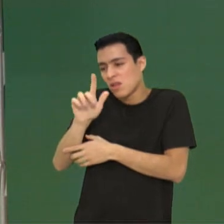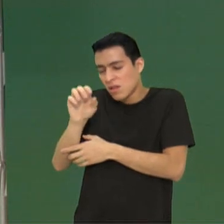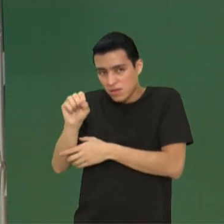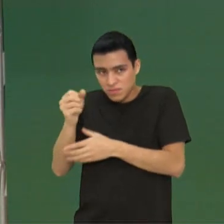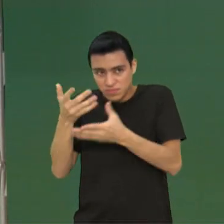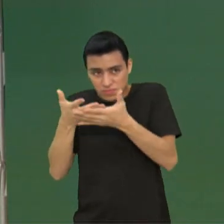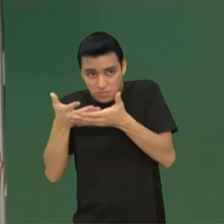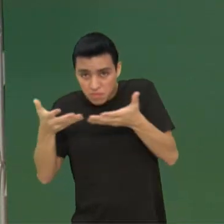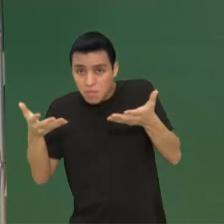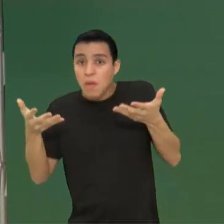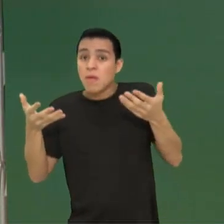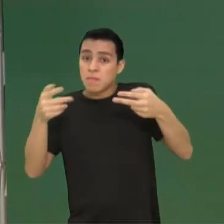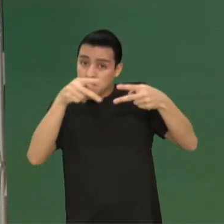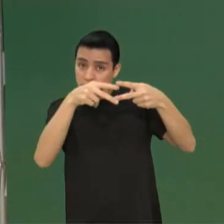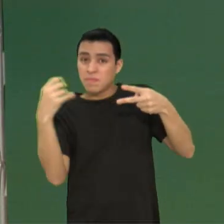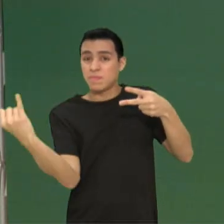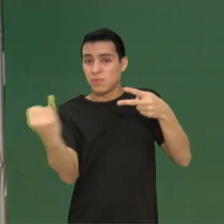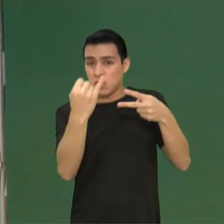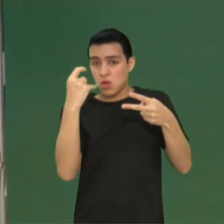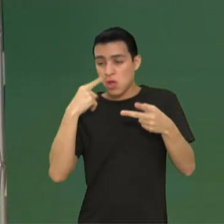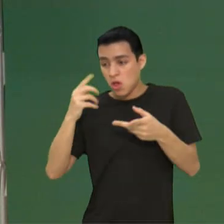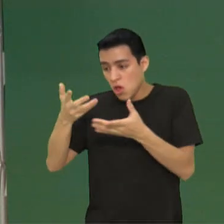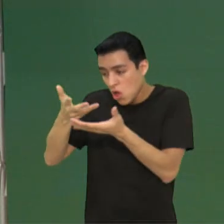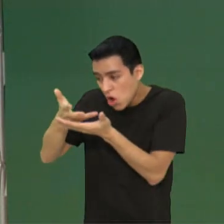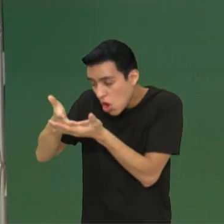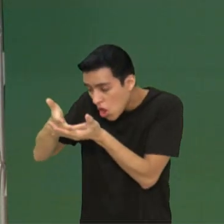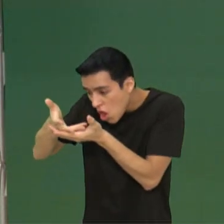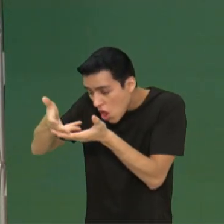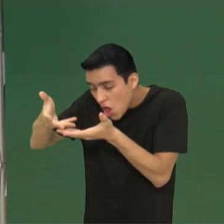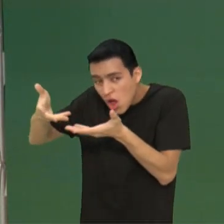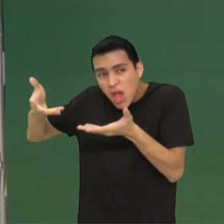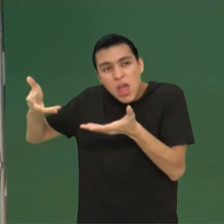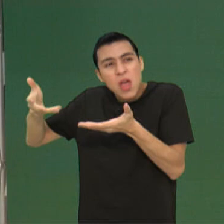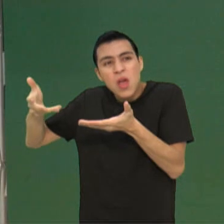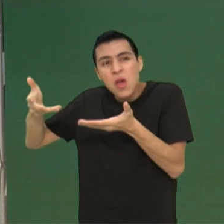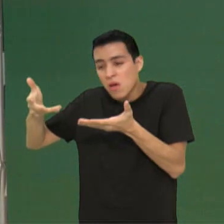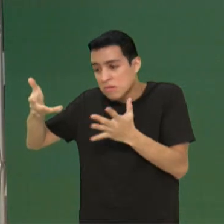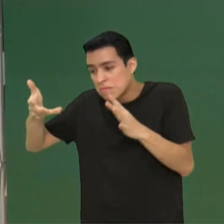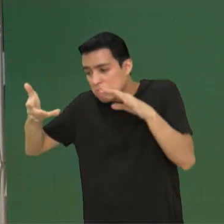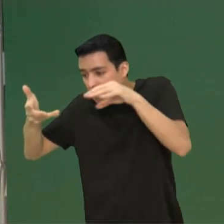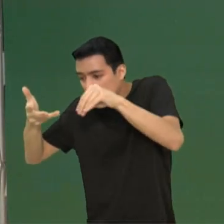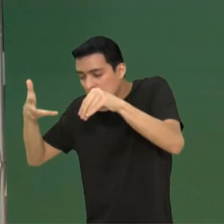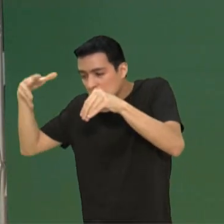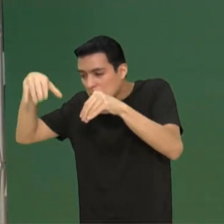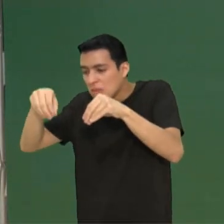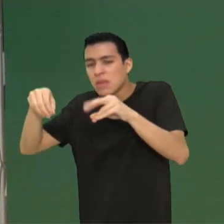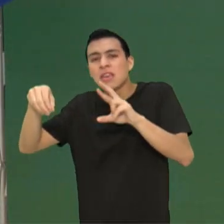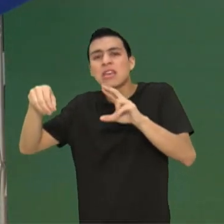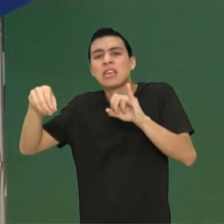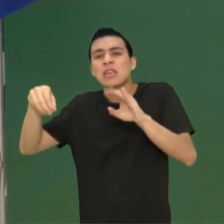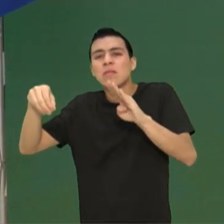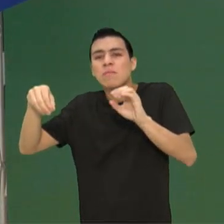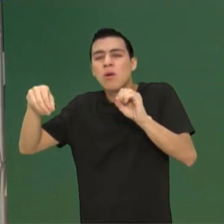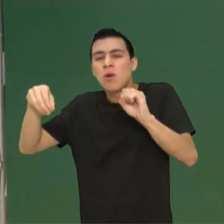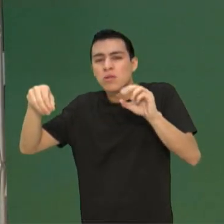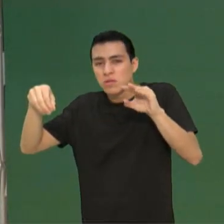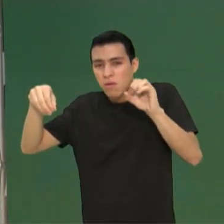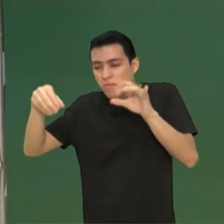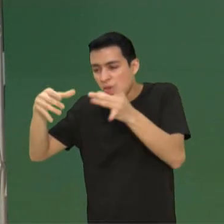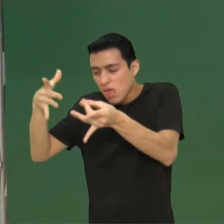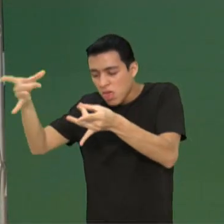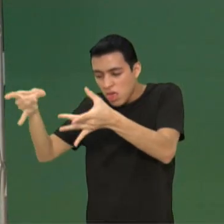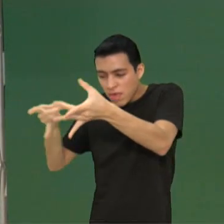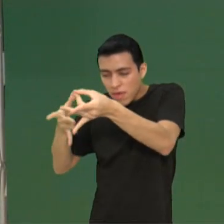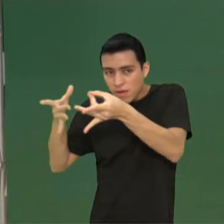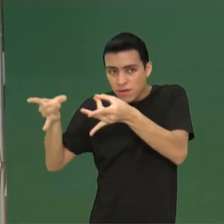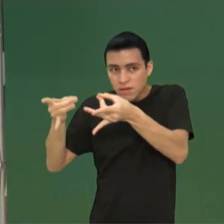pontos bem importantes. Uma parte do retículo está cheia de ribossomos grudados. Segundo ponto,